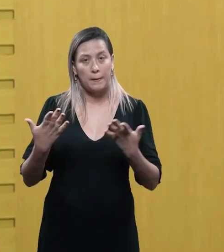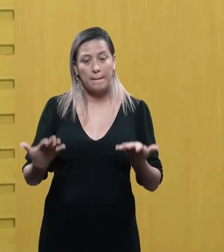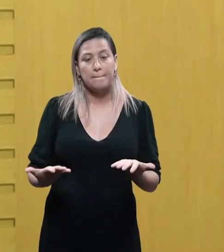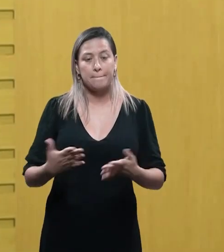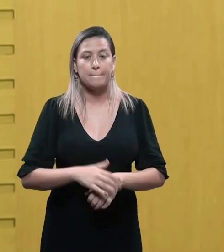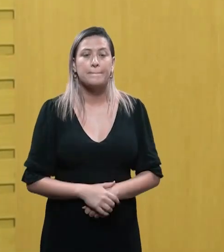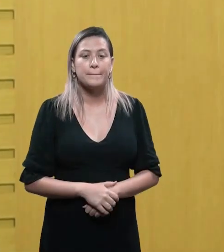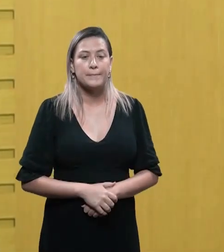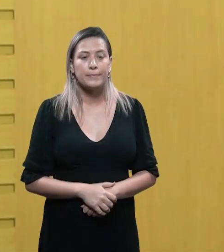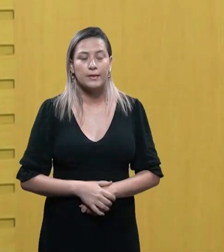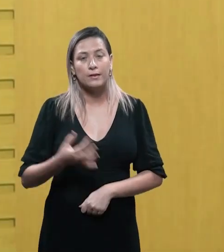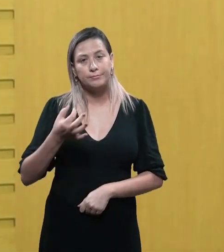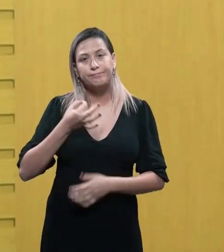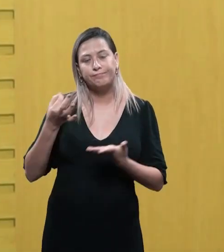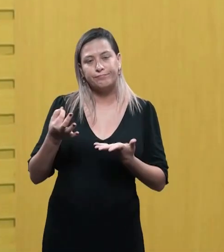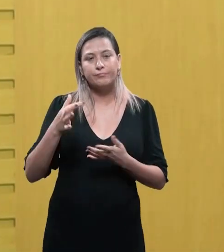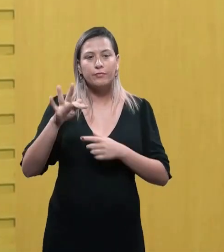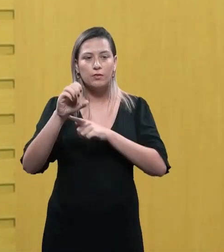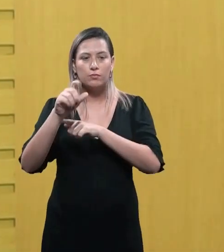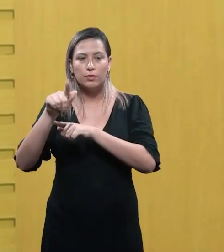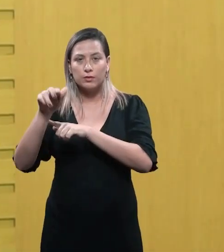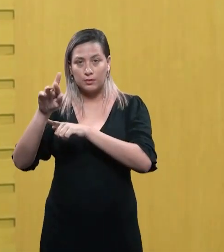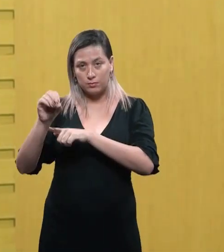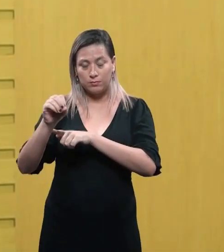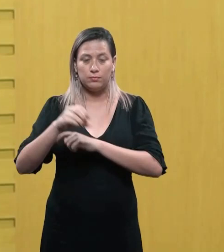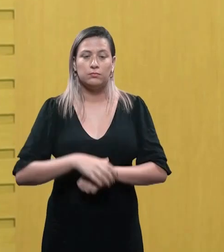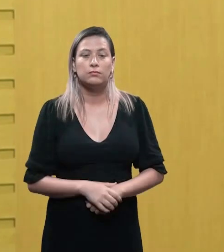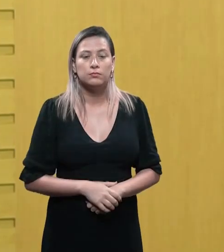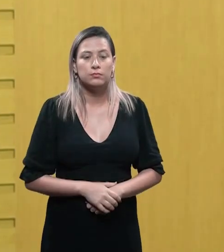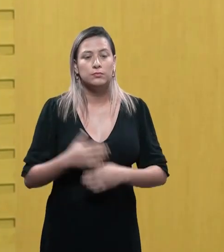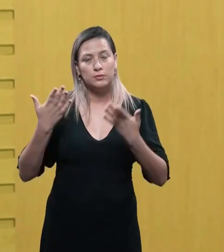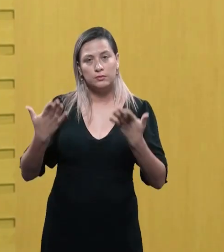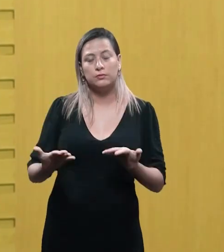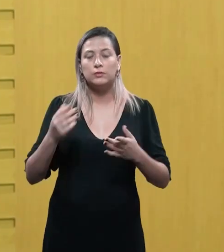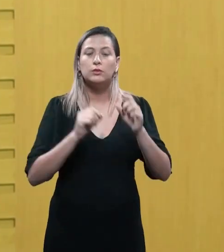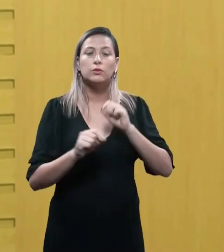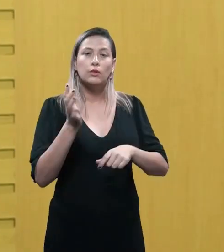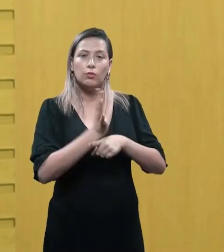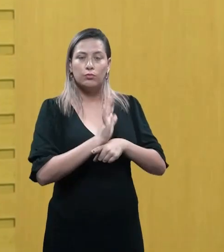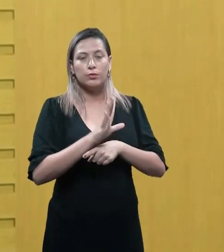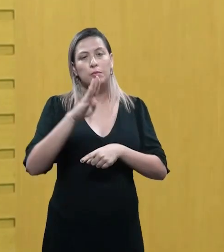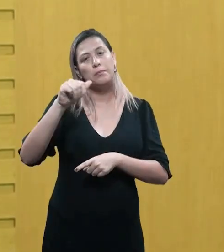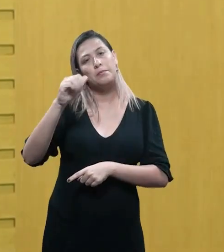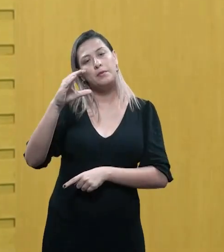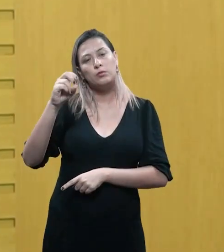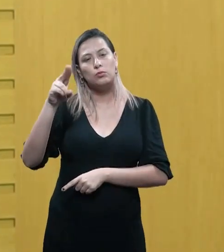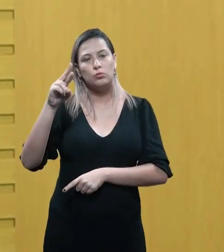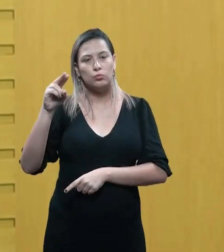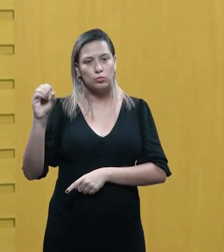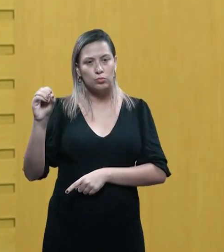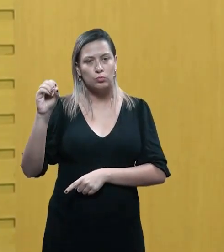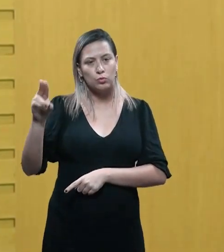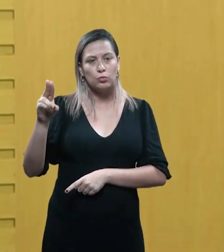Certo? Aqui eu estou citando o Fongaro. Então, no filme Bacurau, você pergunta quem é o